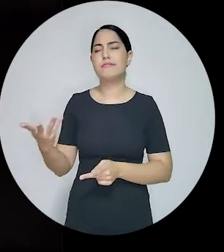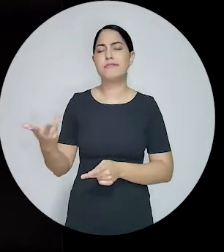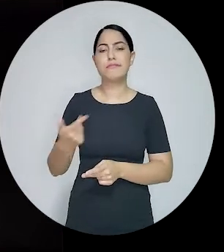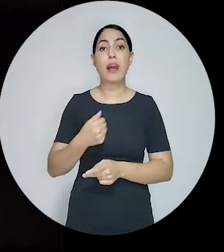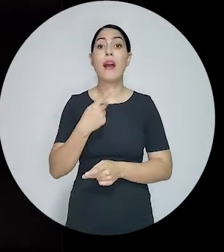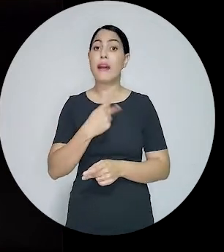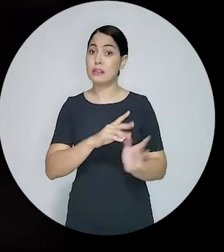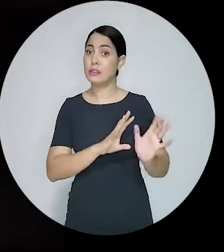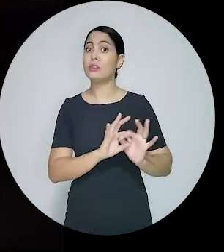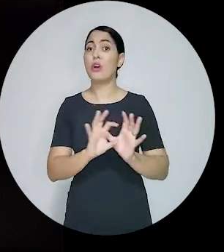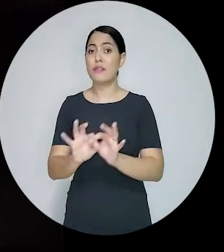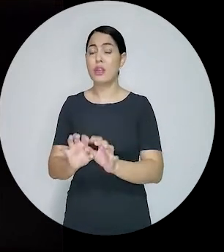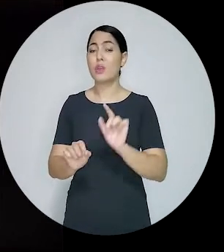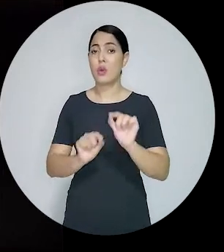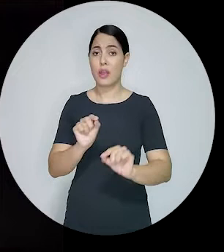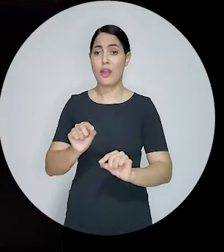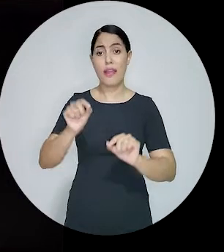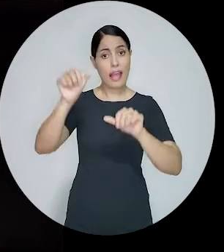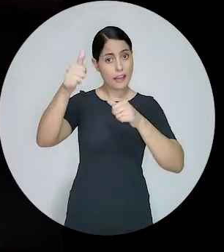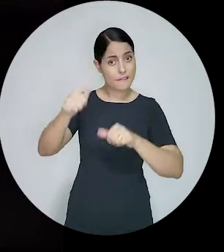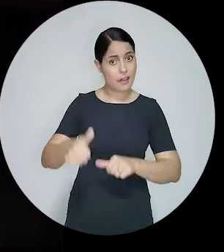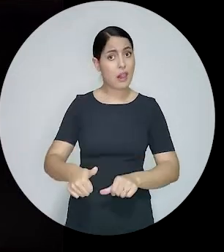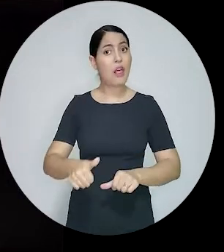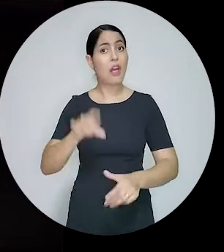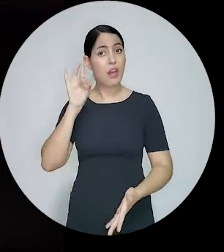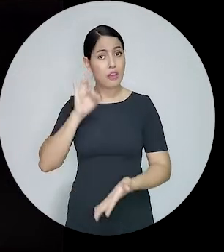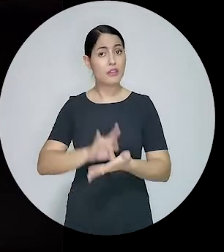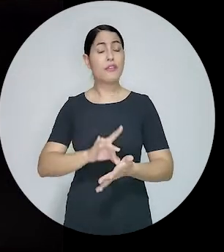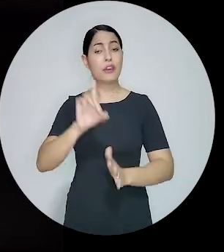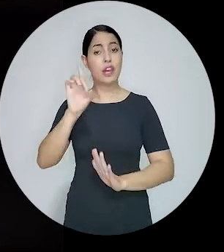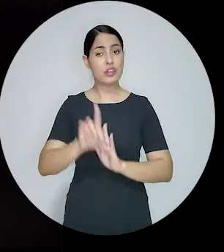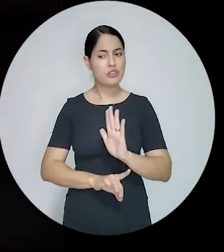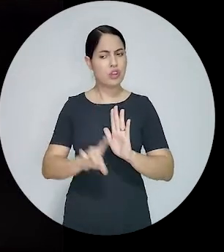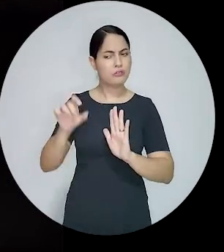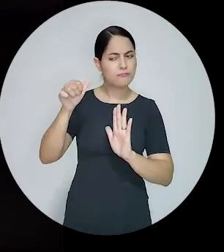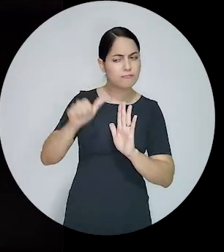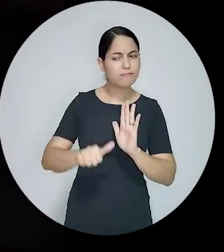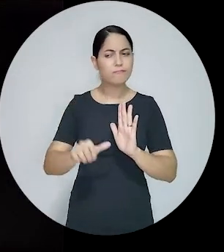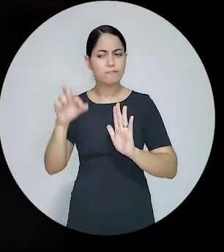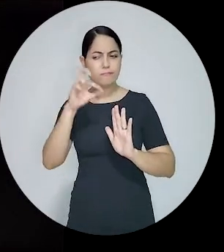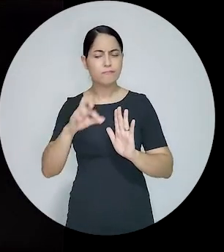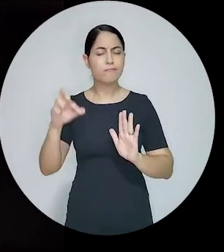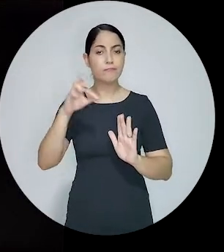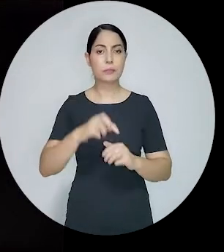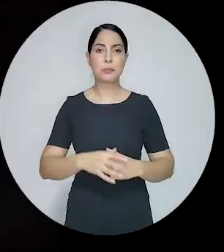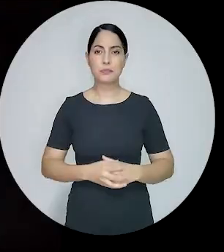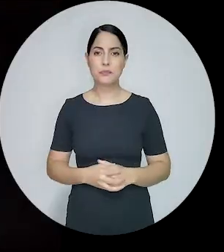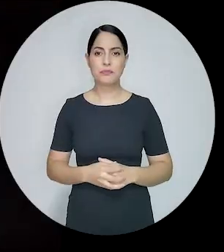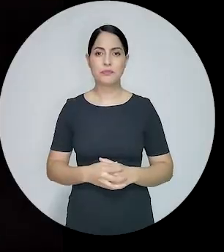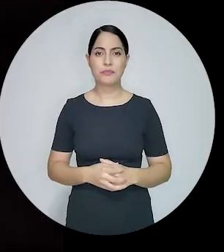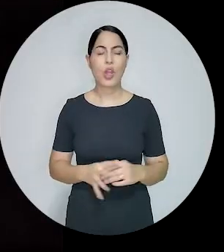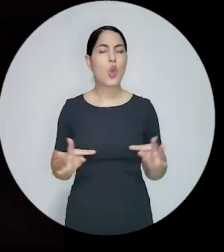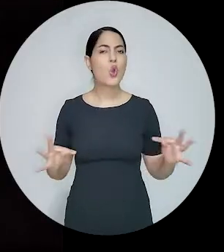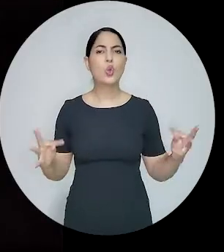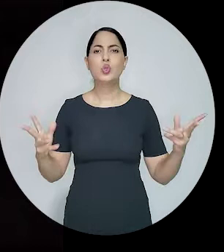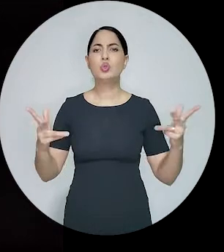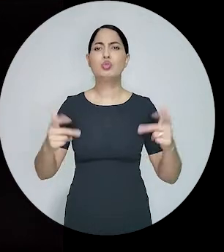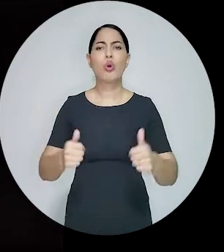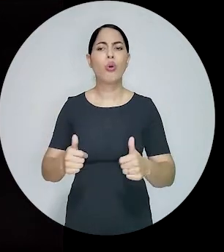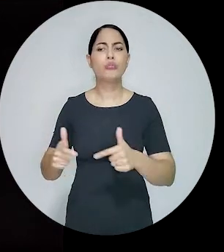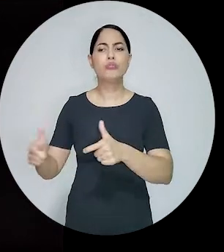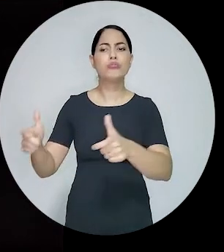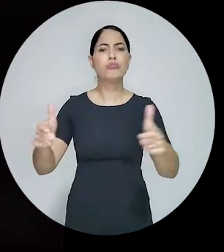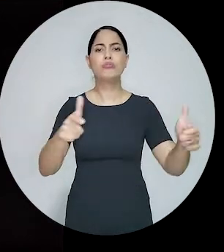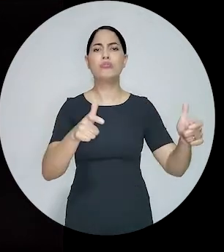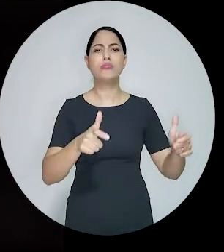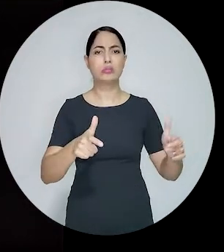né, avaliar e monitorar o cumprimento, a efetividade desse direito para o povo brasileiro. Todas as organizações